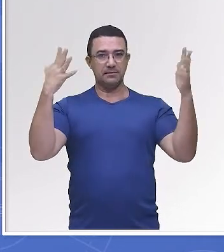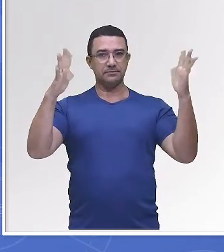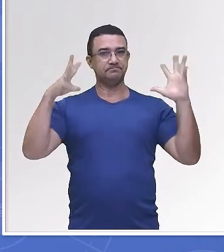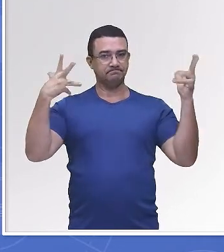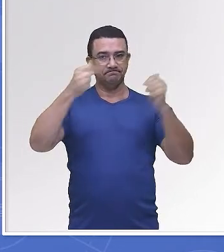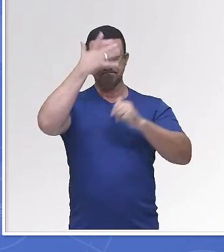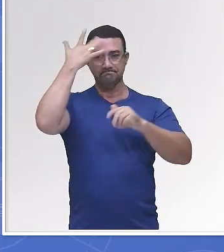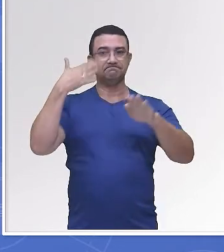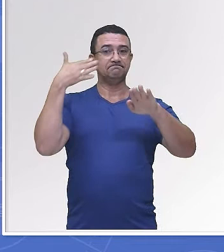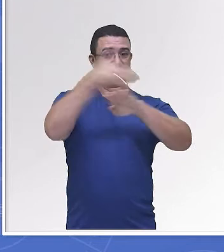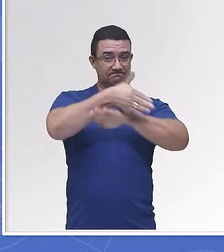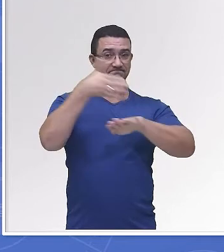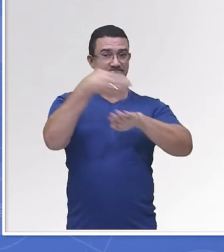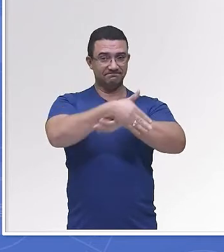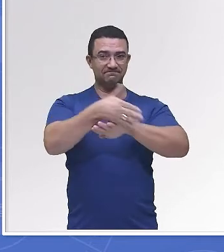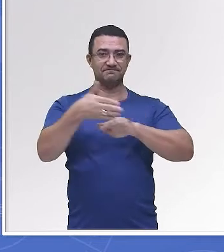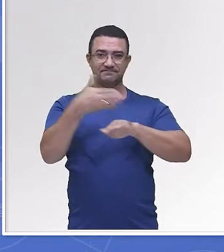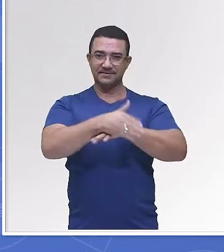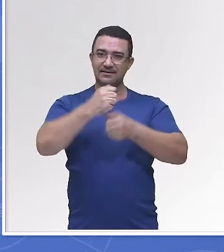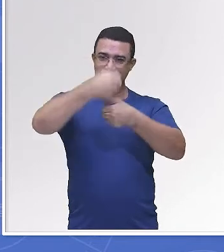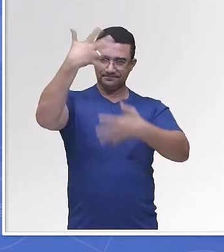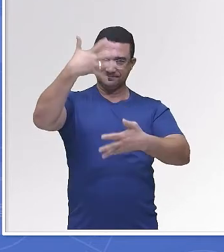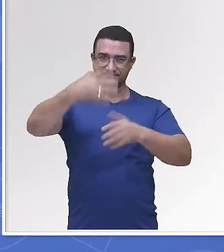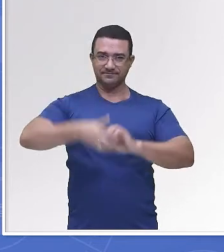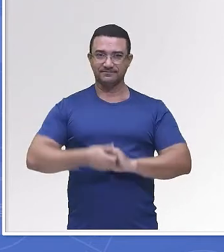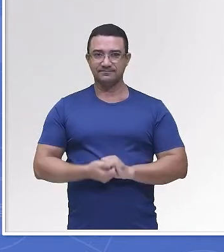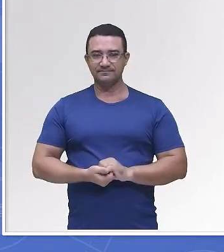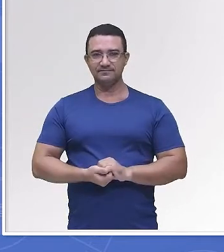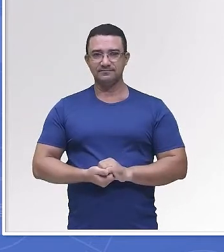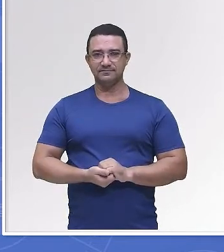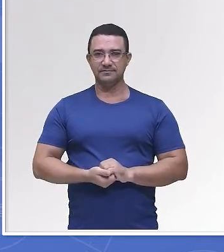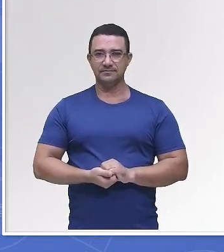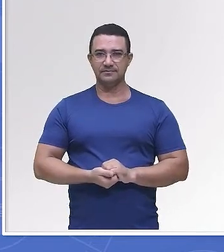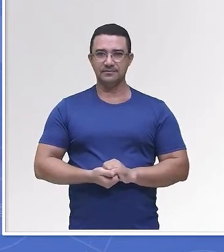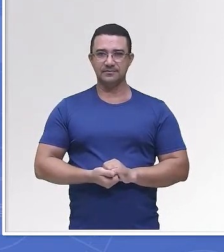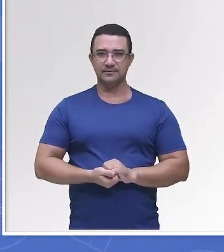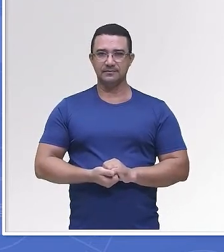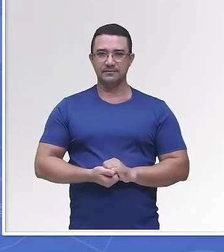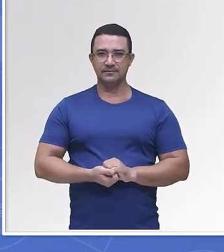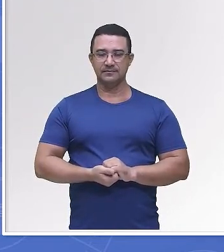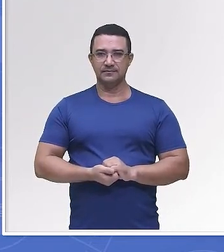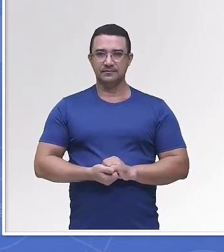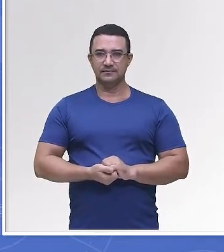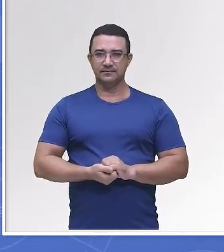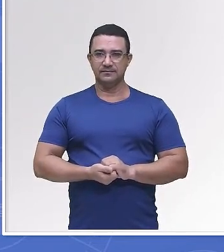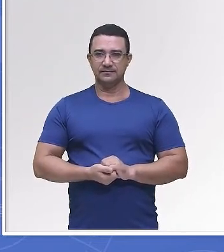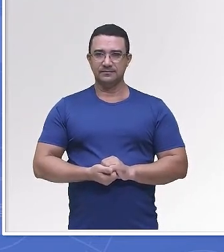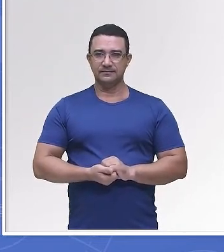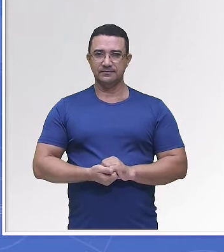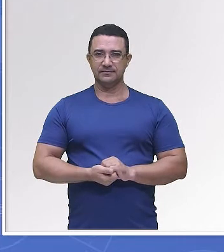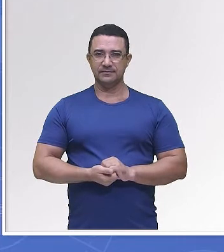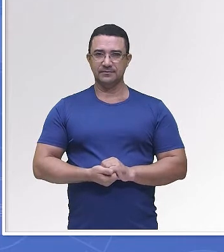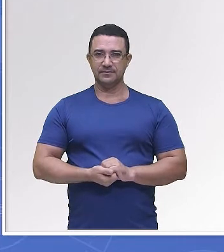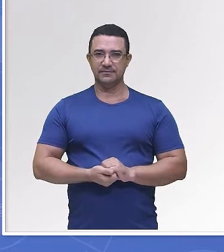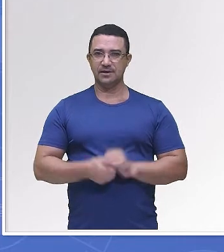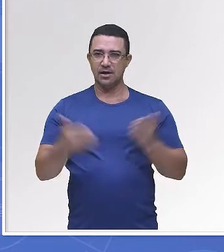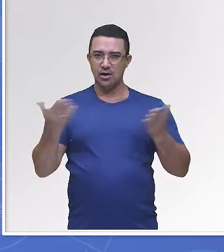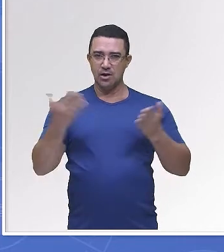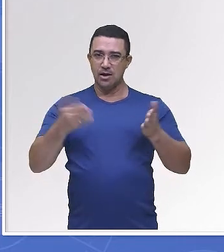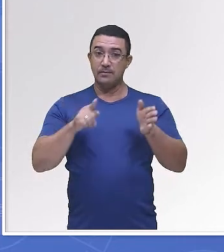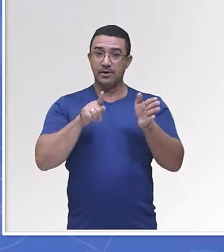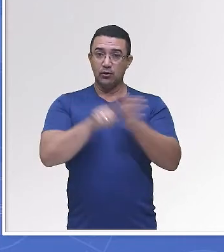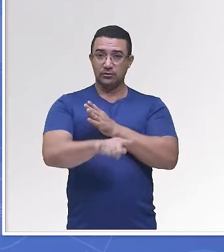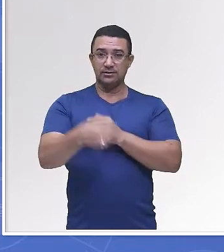marcou a alternativa B. Sigamos adiante, vamos seguir praticando e interagindo aqui no nosso chat. Já vamos à terceira questão, olhem